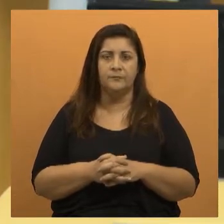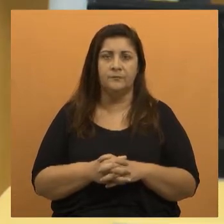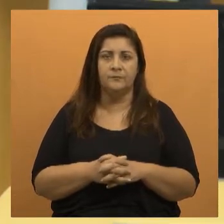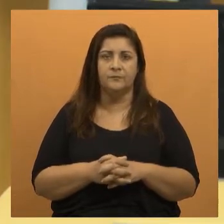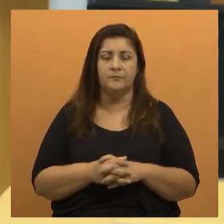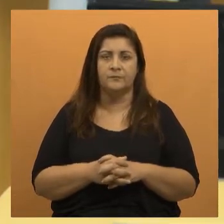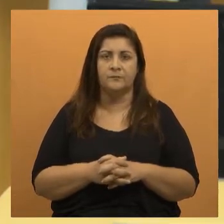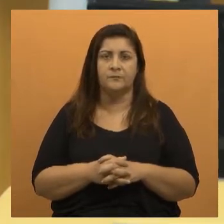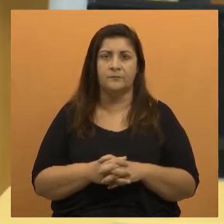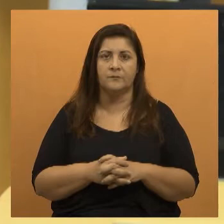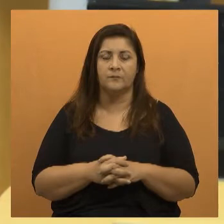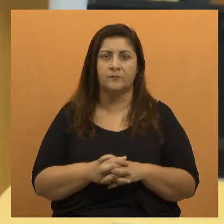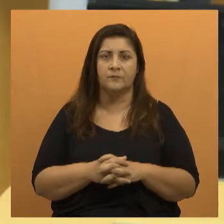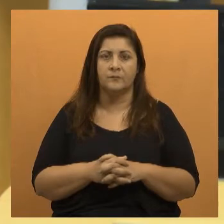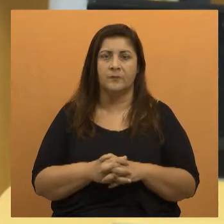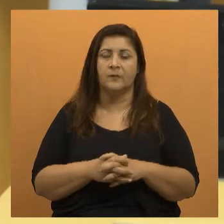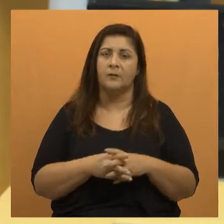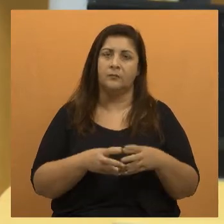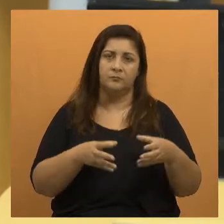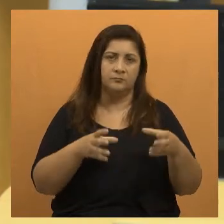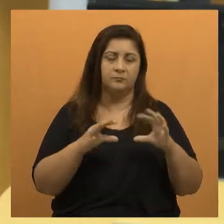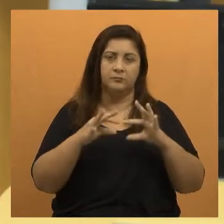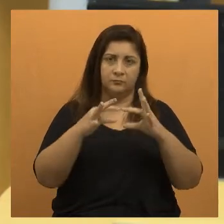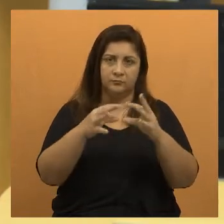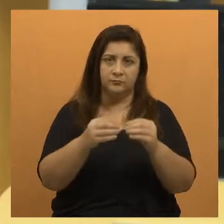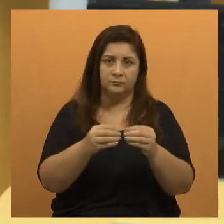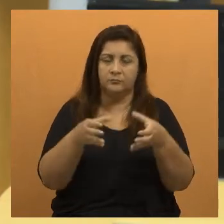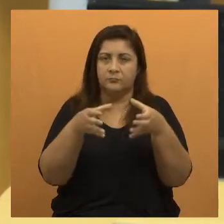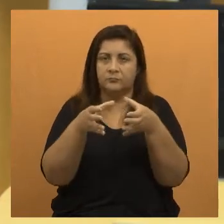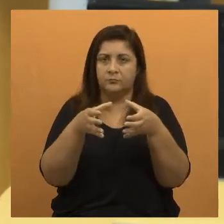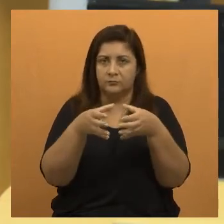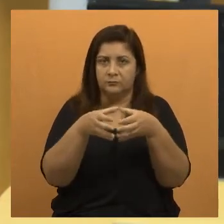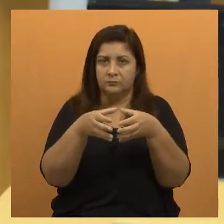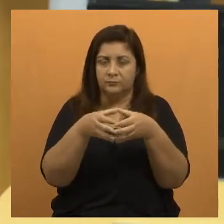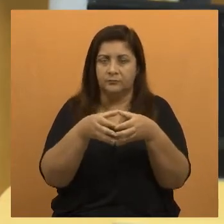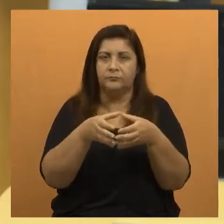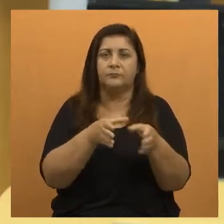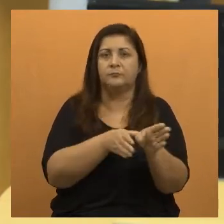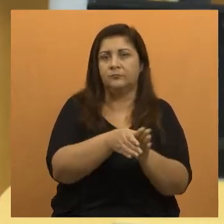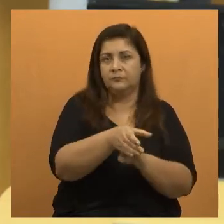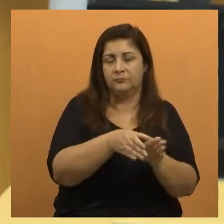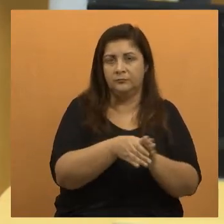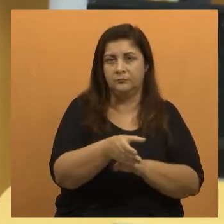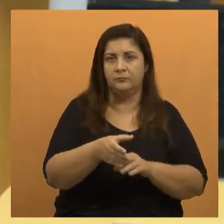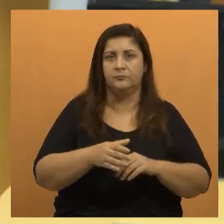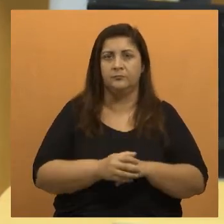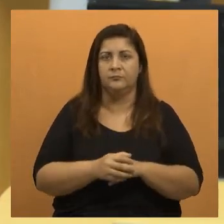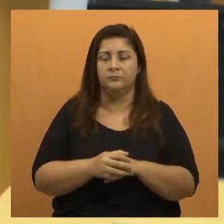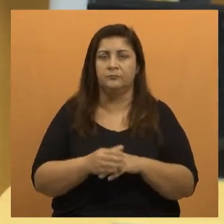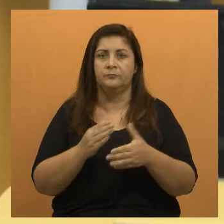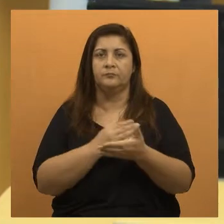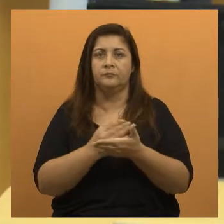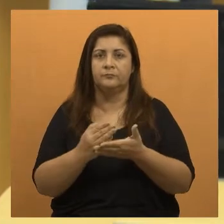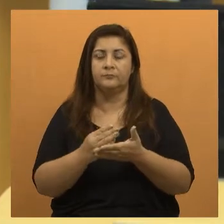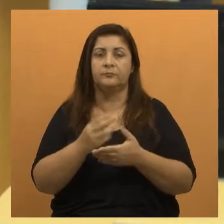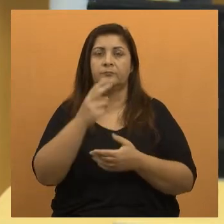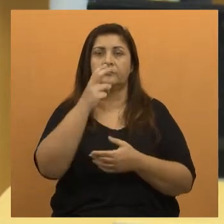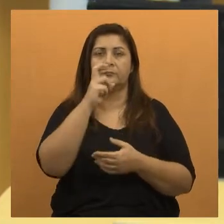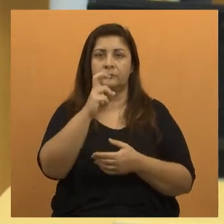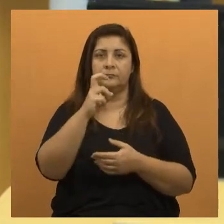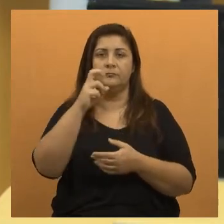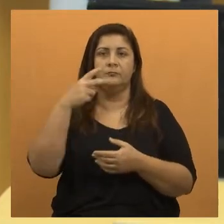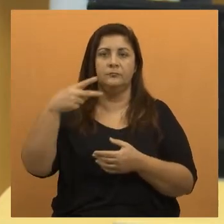coordenador. Os Conseg, em sua fundação, foram implementados em 522